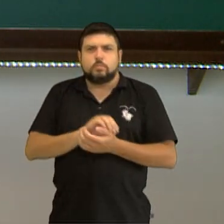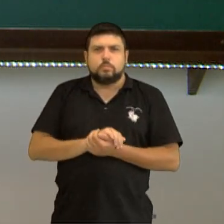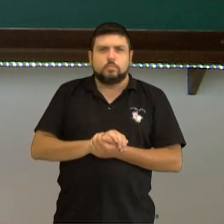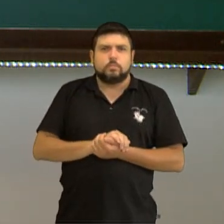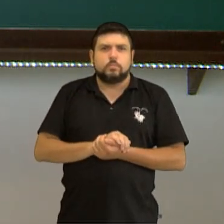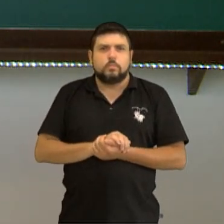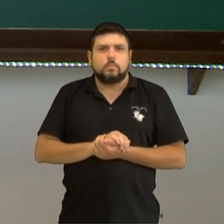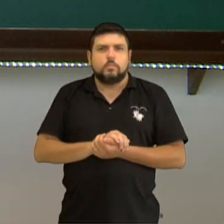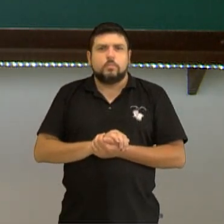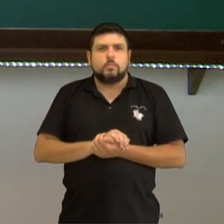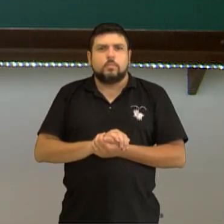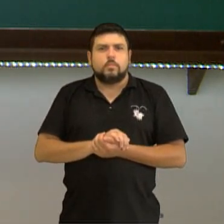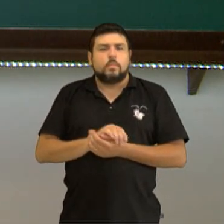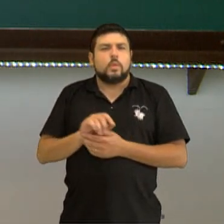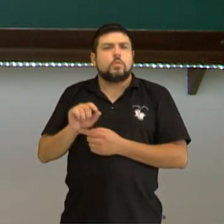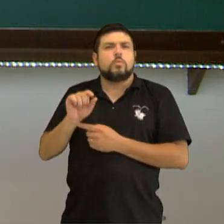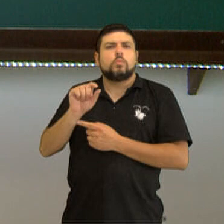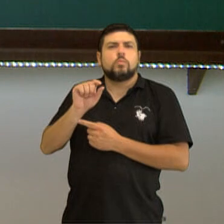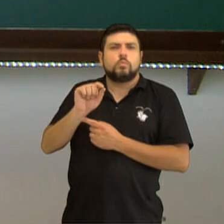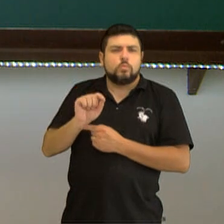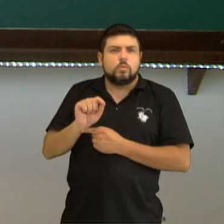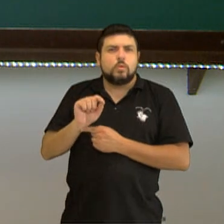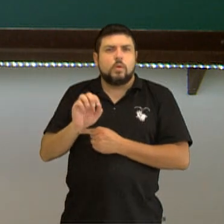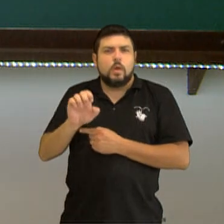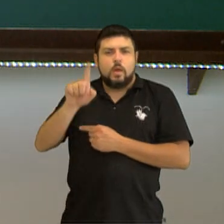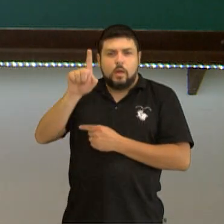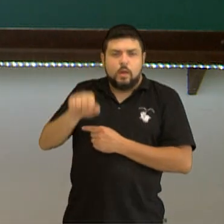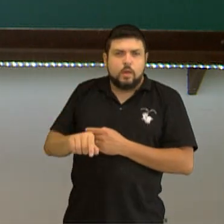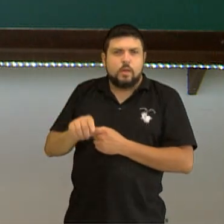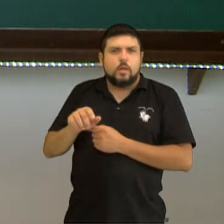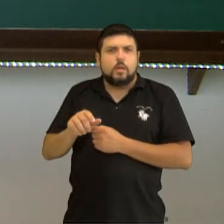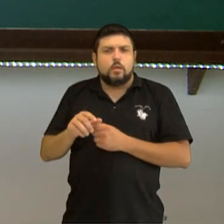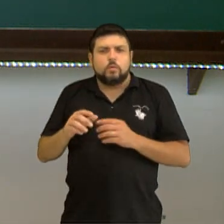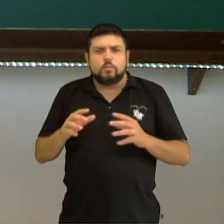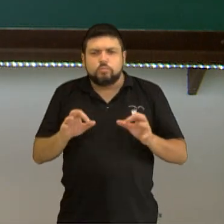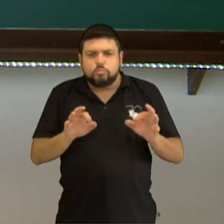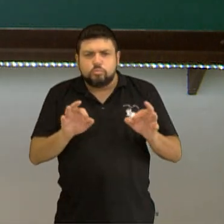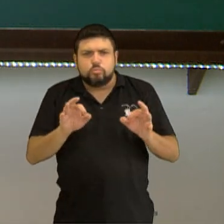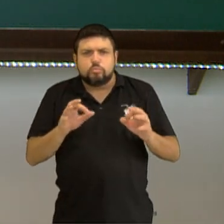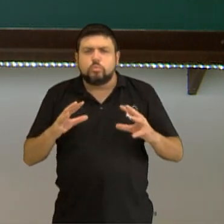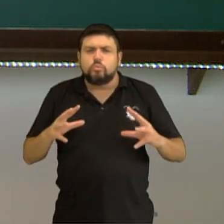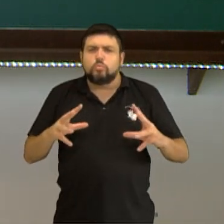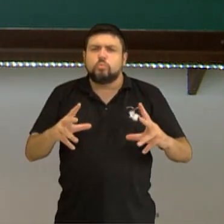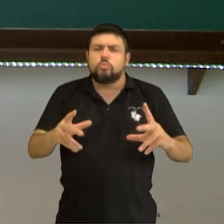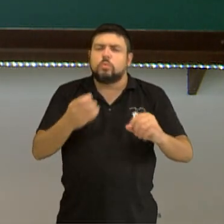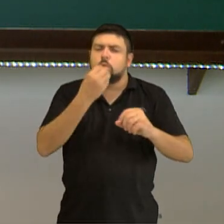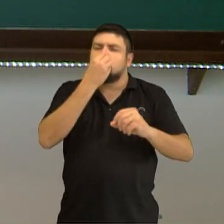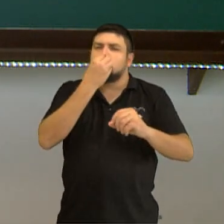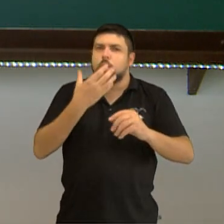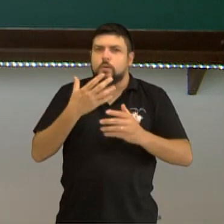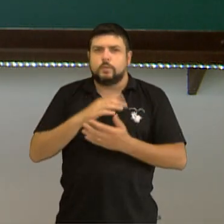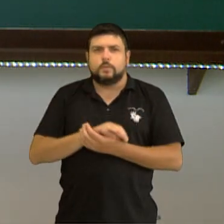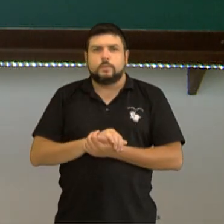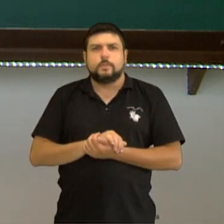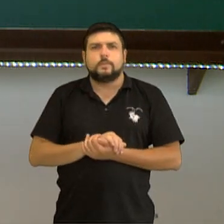tal, que vem prever e promover o bem de todos. Certo?